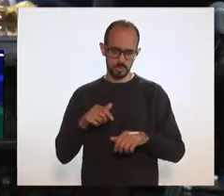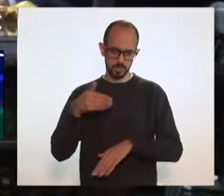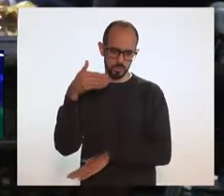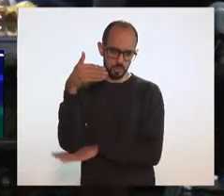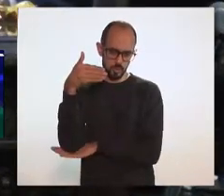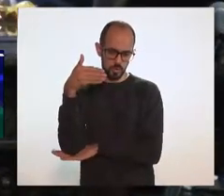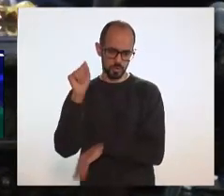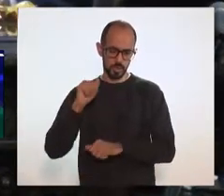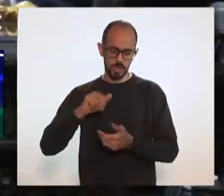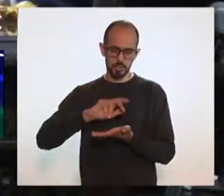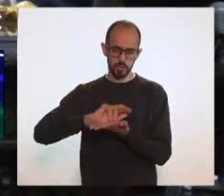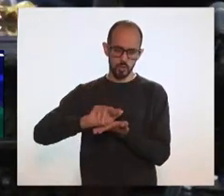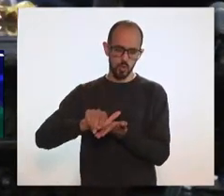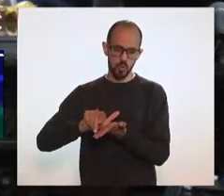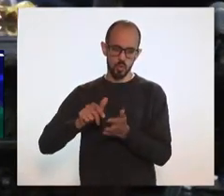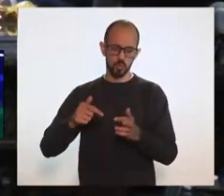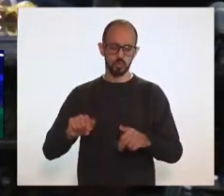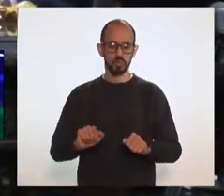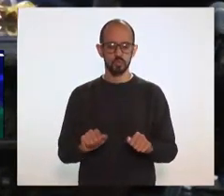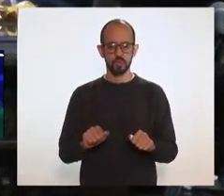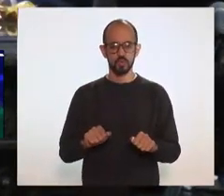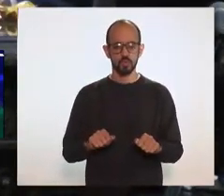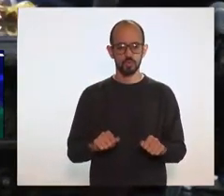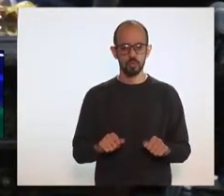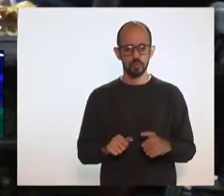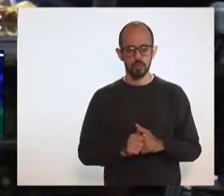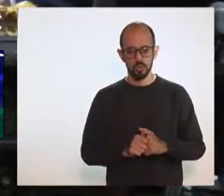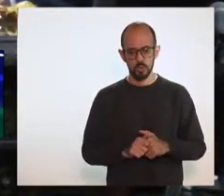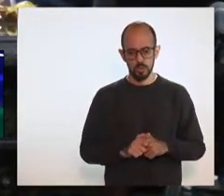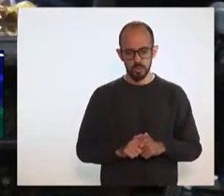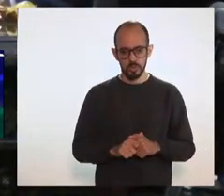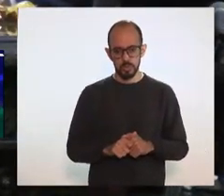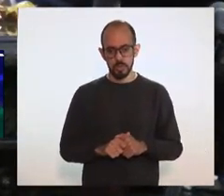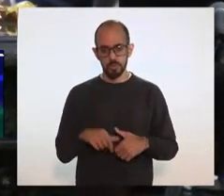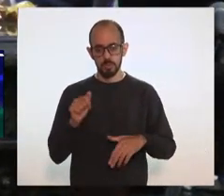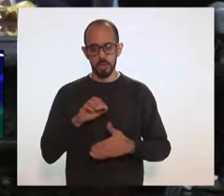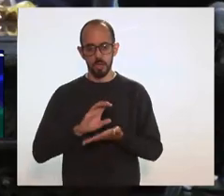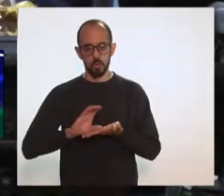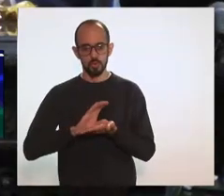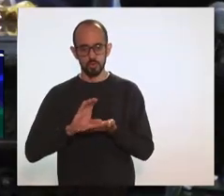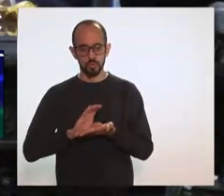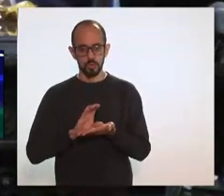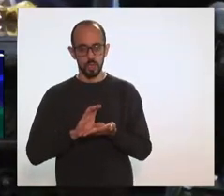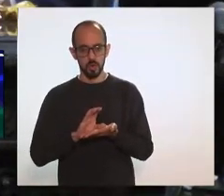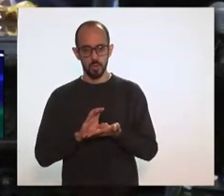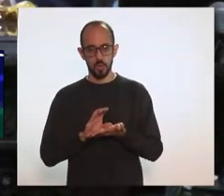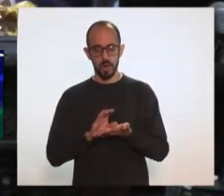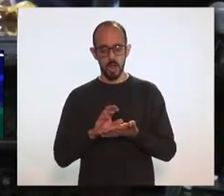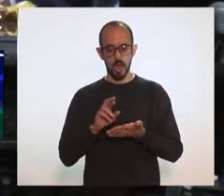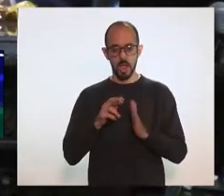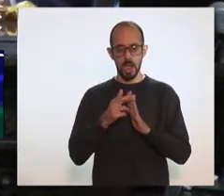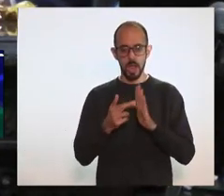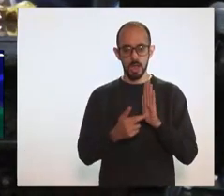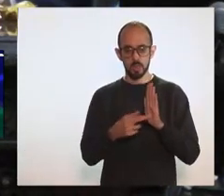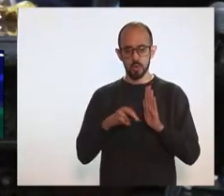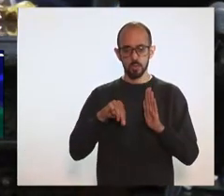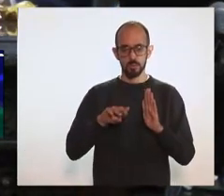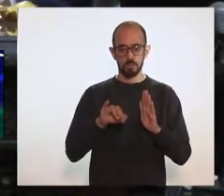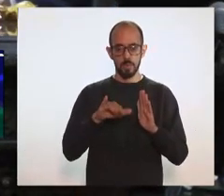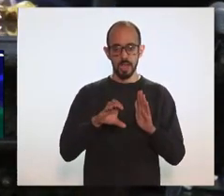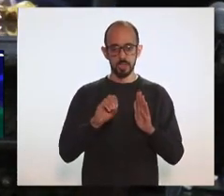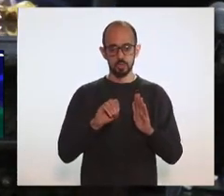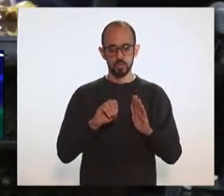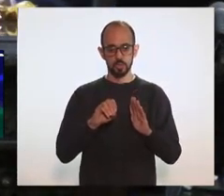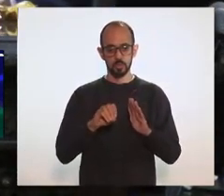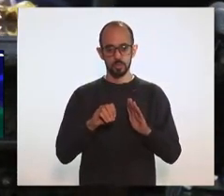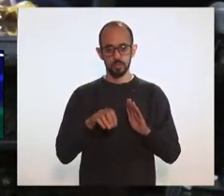outras providências. Parecer da Comissão de Constituição e Justiça pela constitucionalidade com emendas. Relator, deputado Márcio Pacheco. Pendente de pareceres das comissões